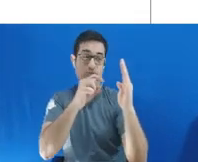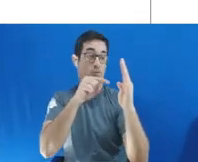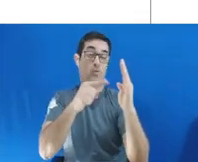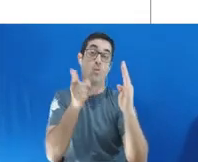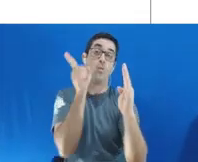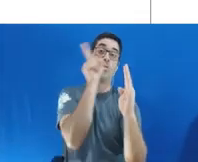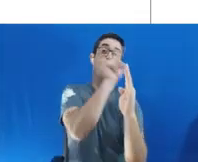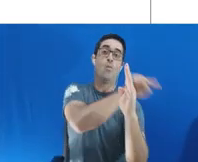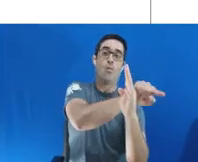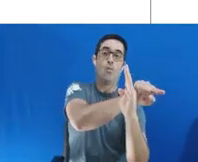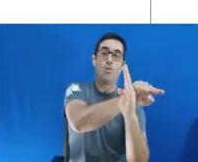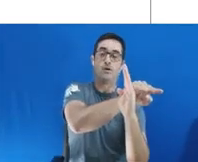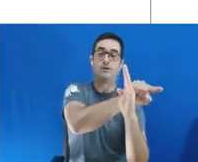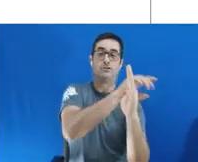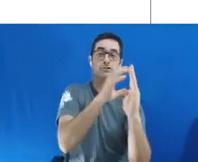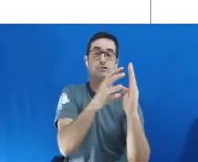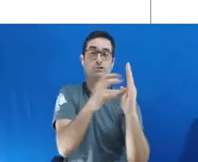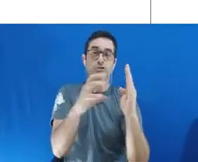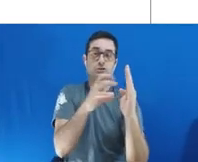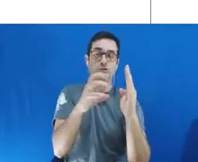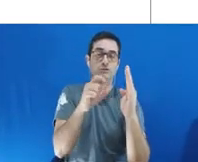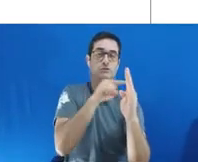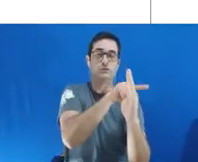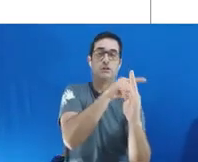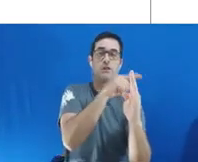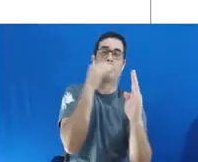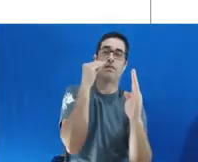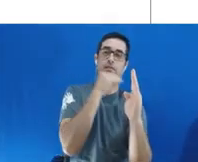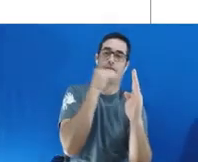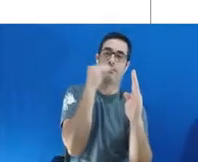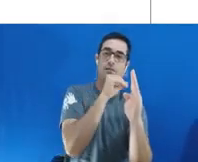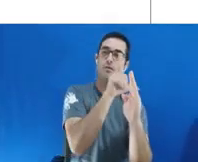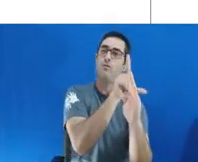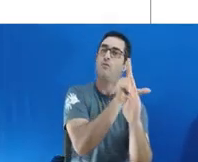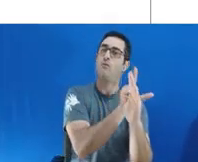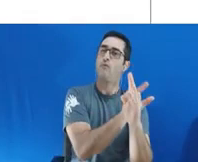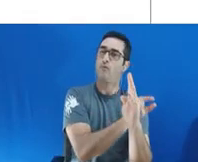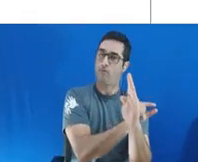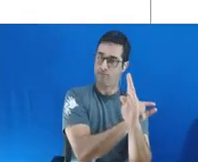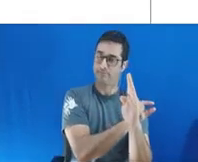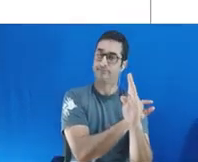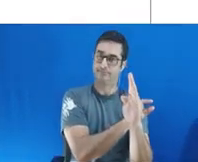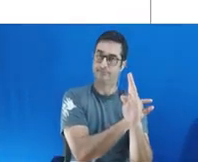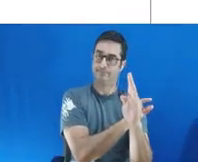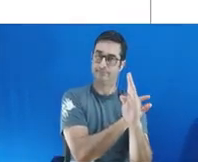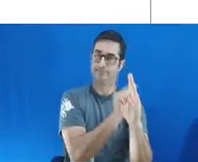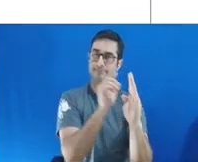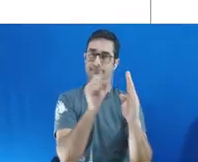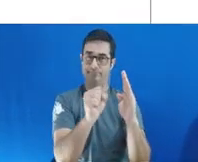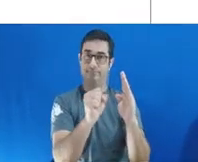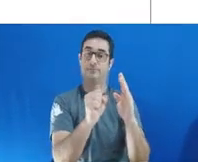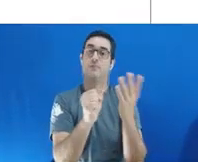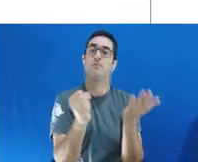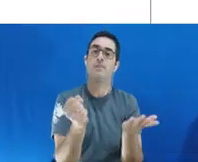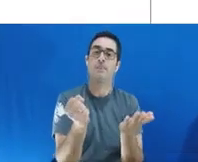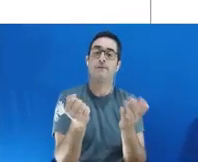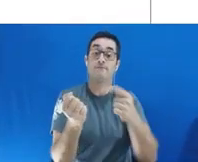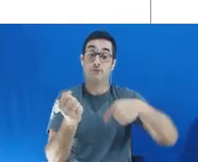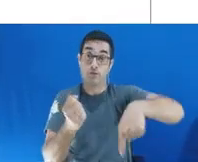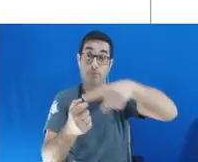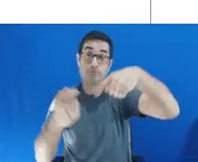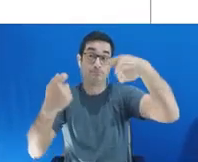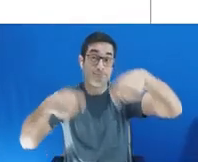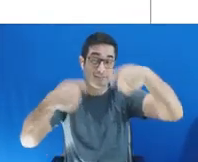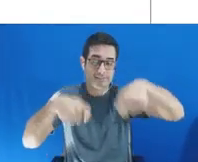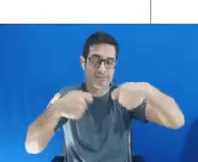blindando o núcleo, fazendo com que esse elétron não sinta a mesma atração pelo núcleo, né? Então, ou seja,